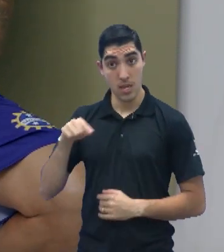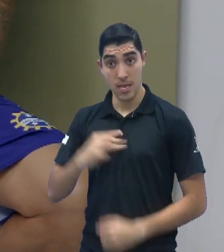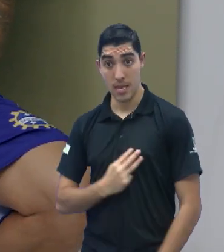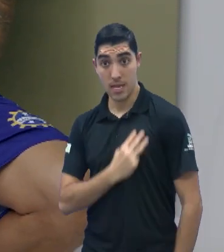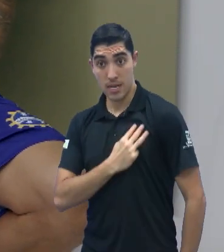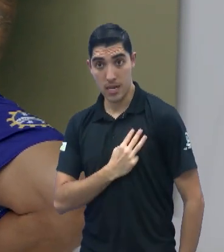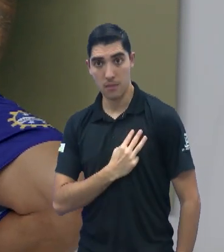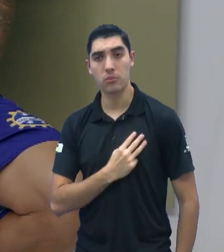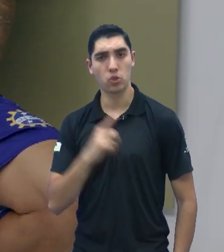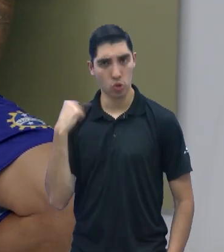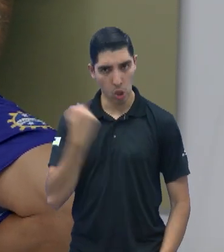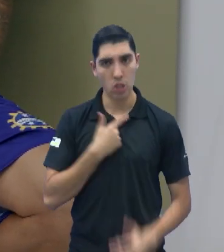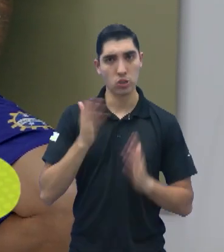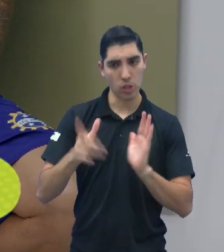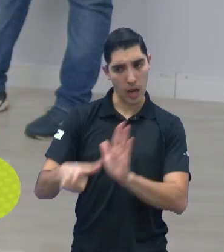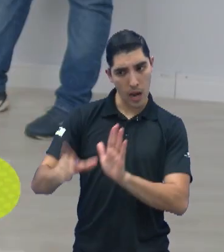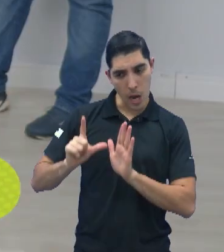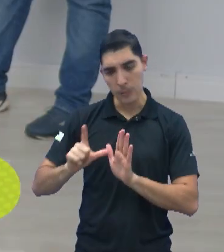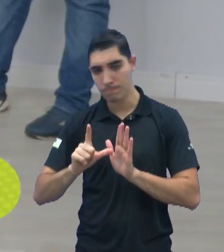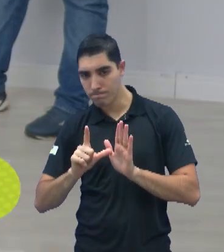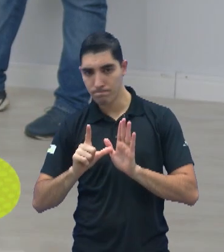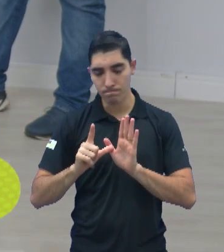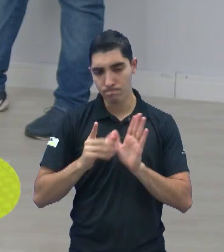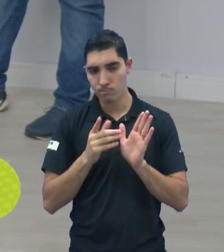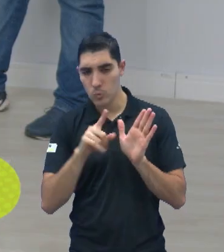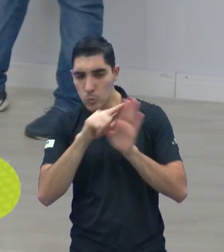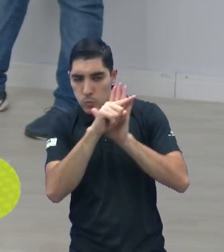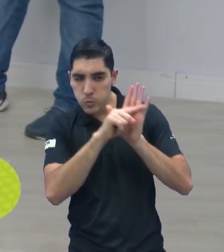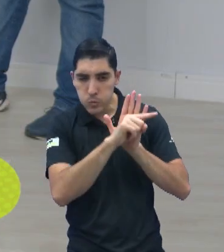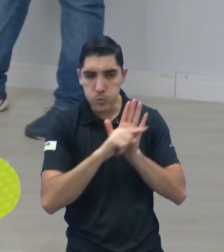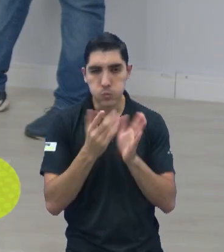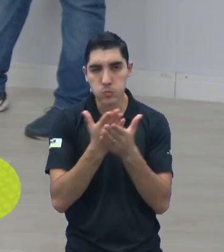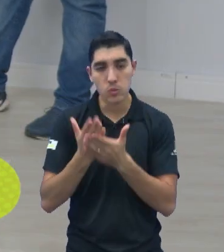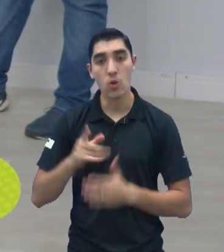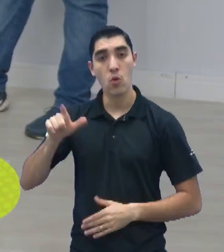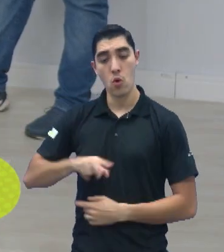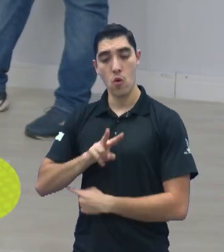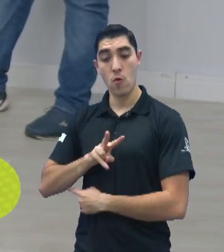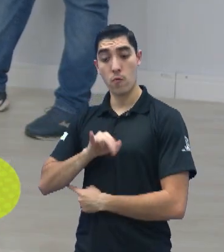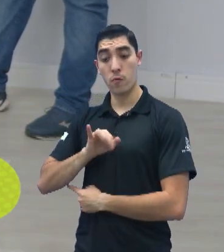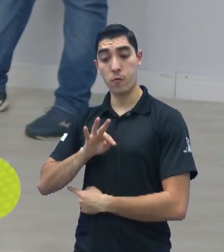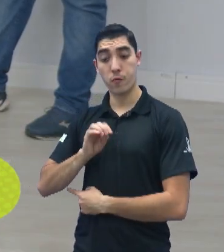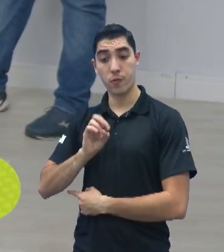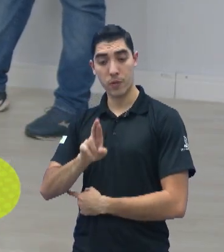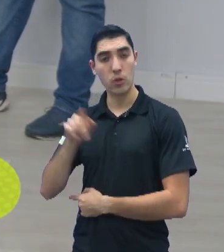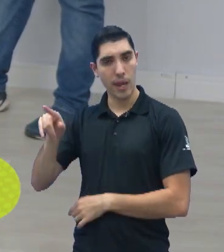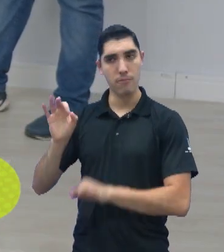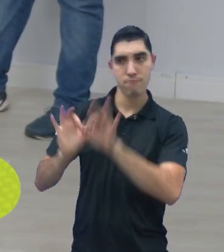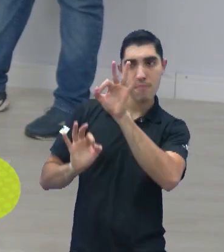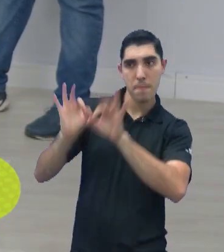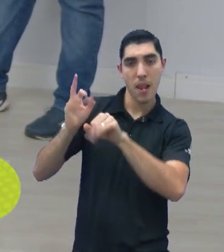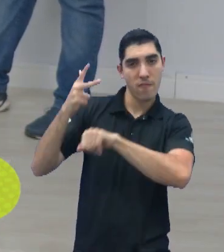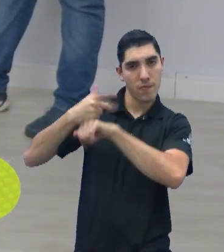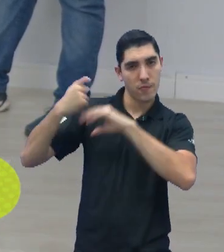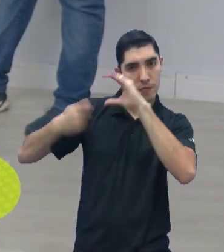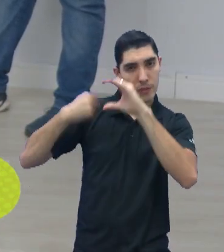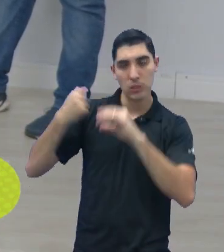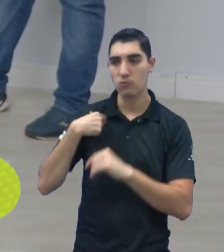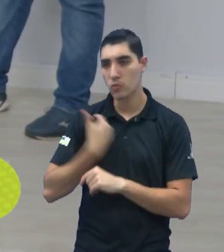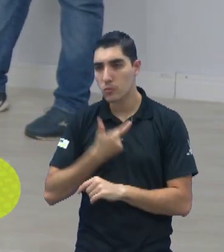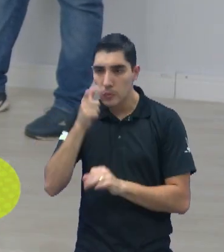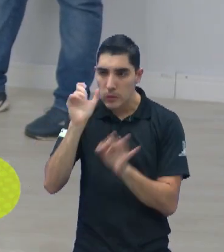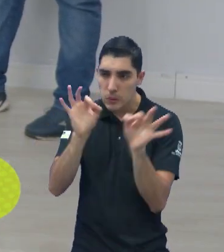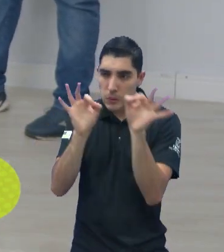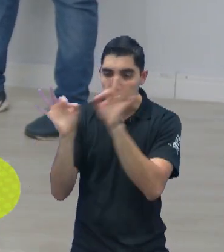andamos estudando o time do Grêmio, o Vitor, que é meu auxiliar, ele sempre prepara um vídeo, algo do tipo assim, e a gente já passou para os meninos,